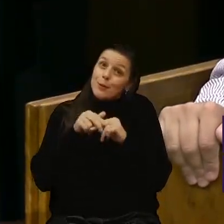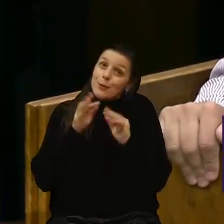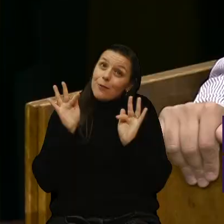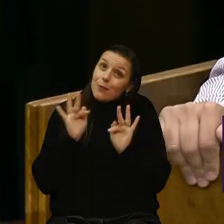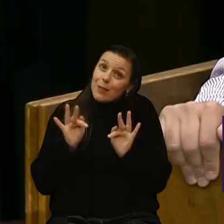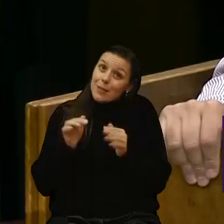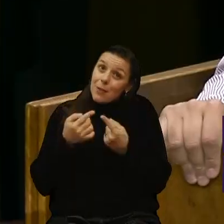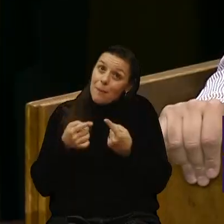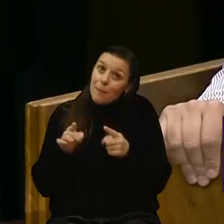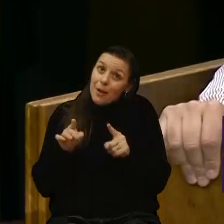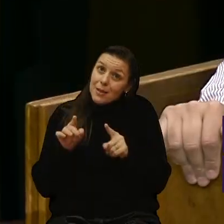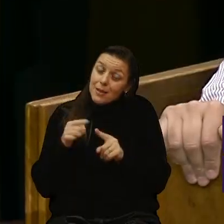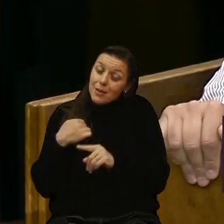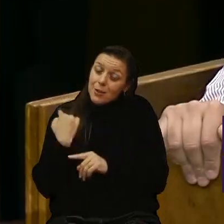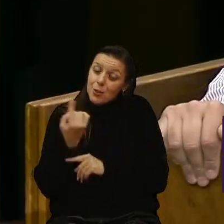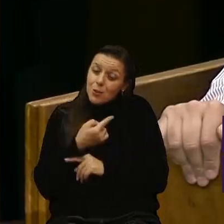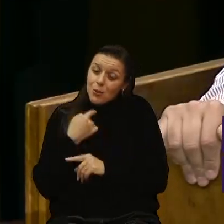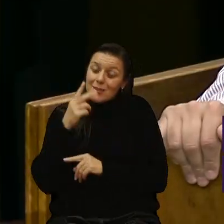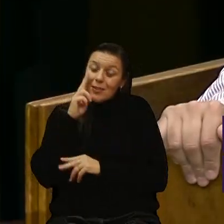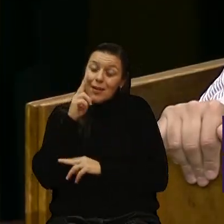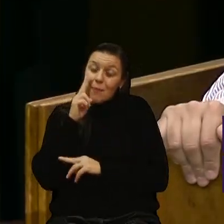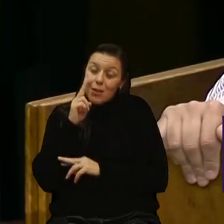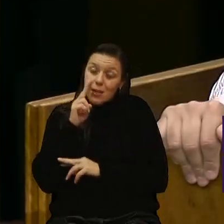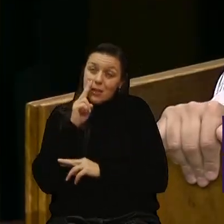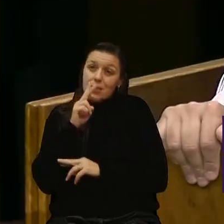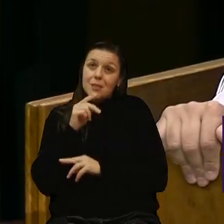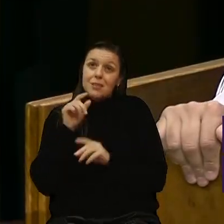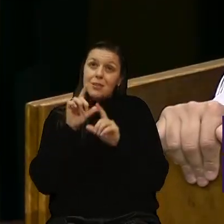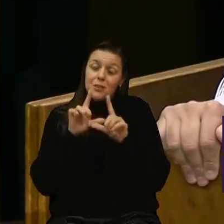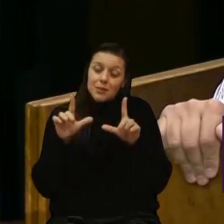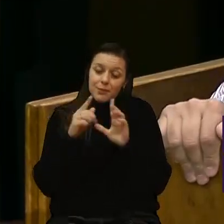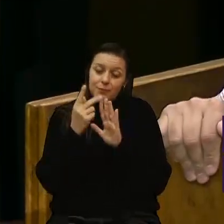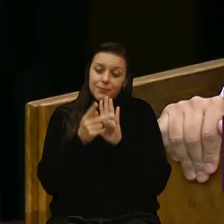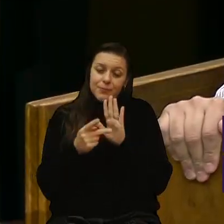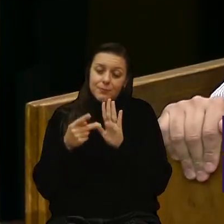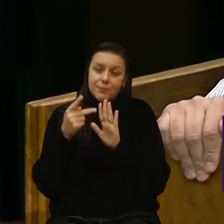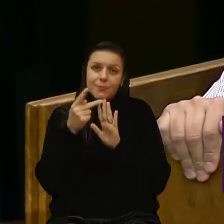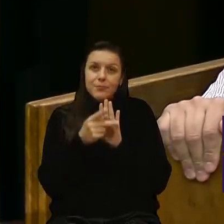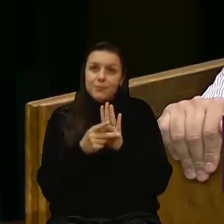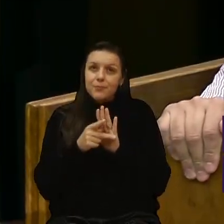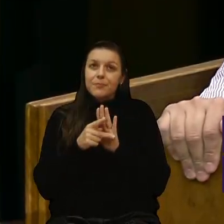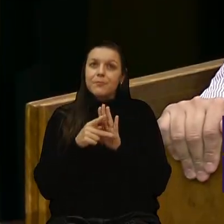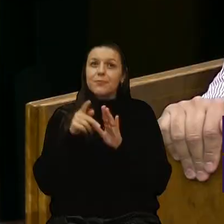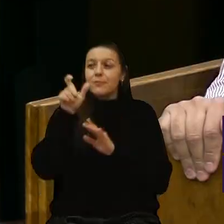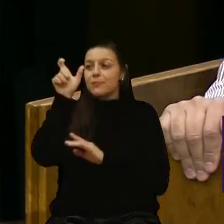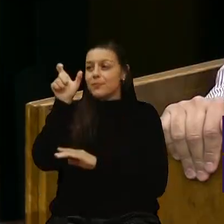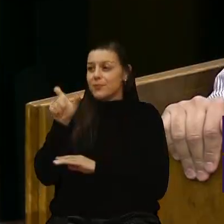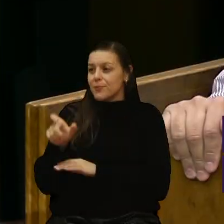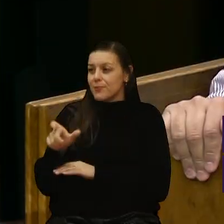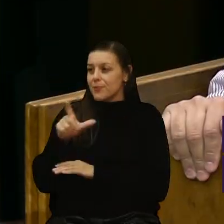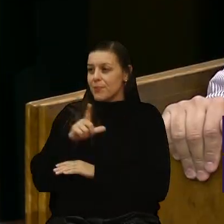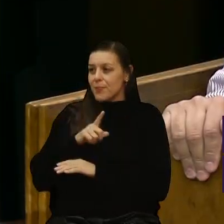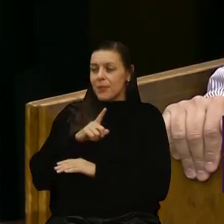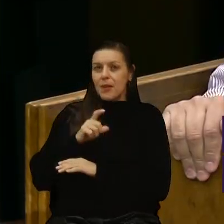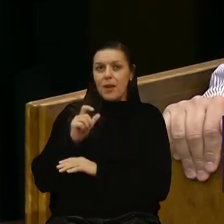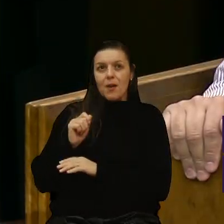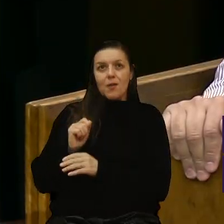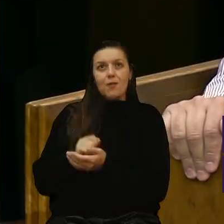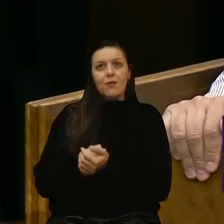nós estarmos aqui lembrando da figura de um parlamentar que teve o seu